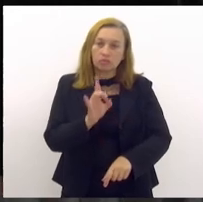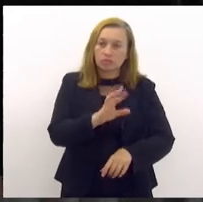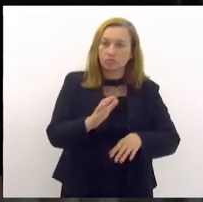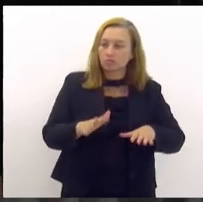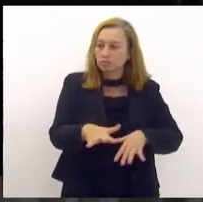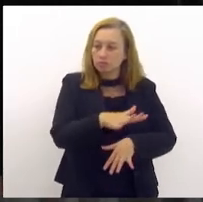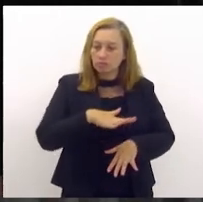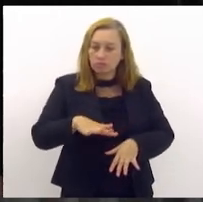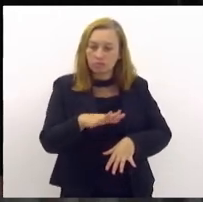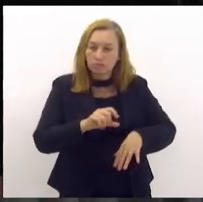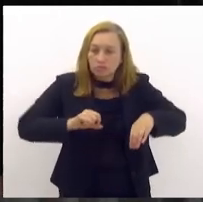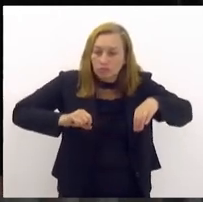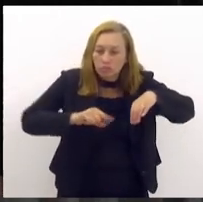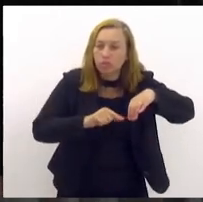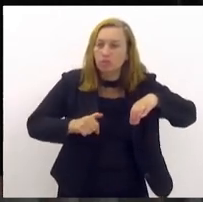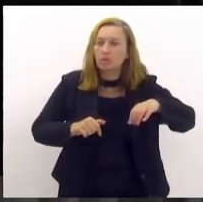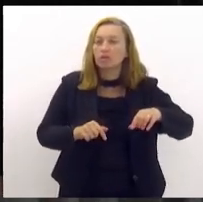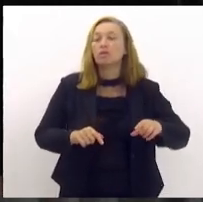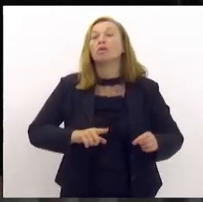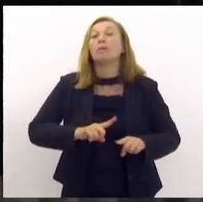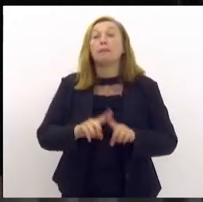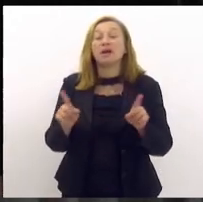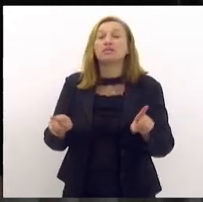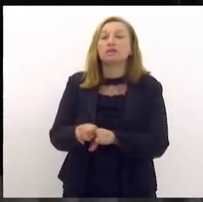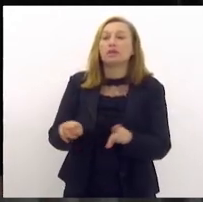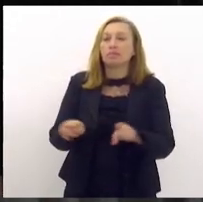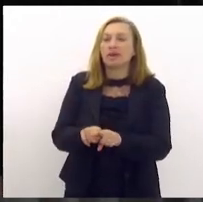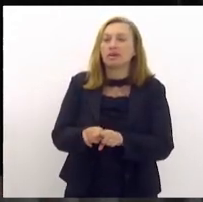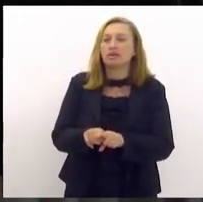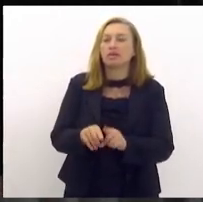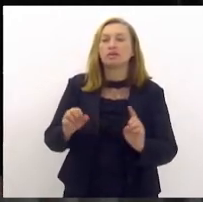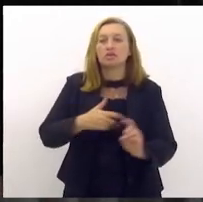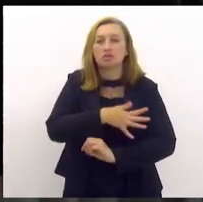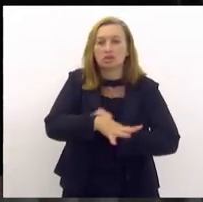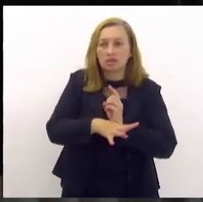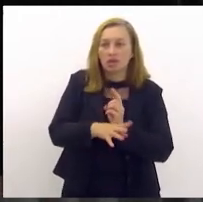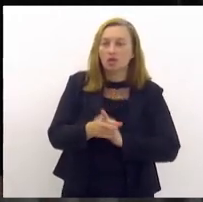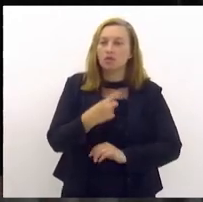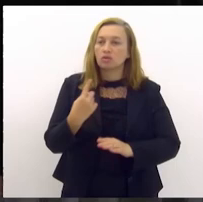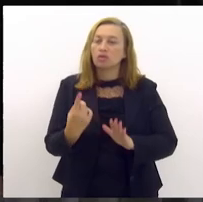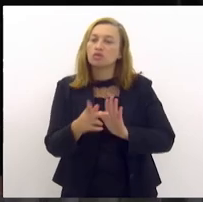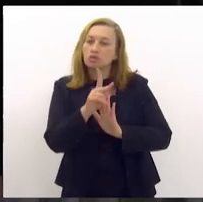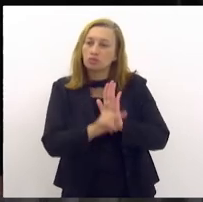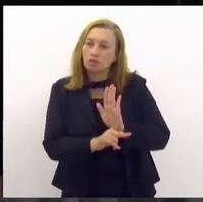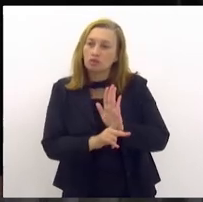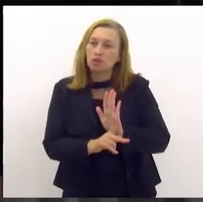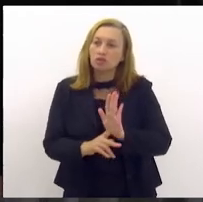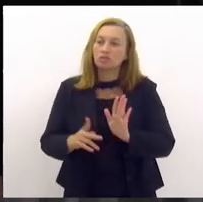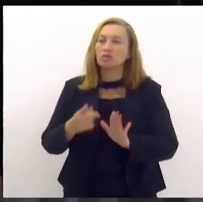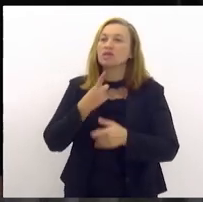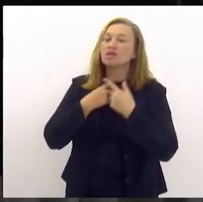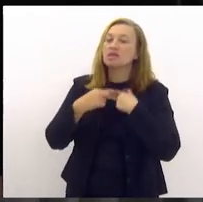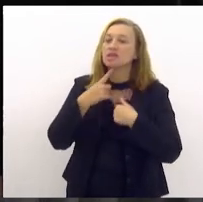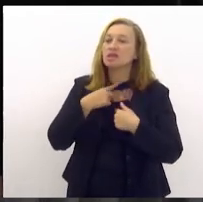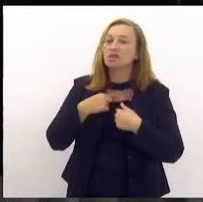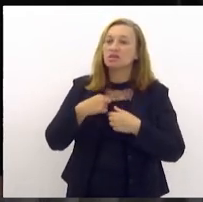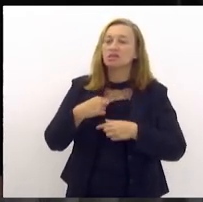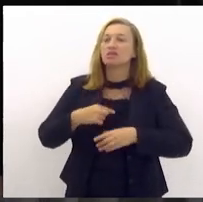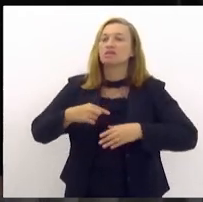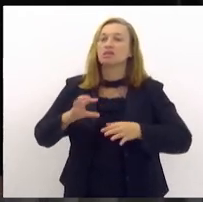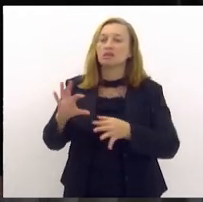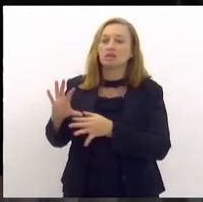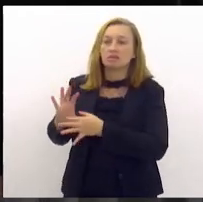de futebol, não apenas nas arenas esportivas, mas também na sociedade. Nosso projeto e a nossa perspectiva vai nessa